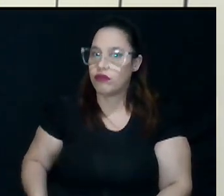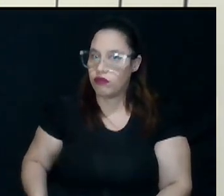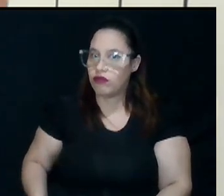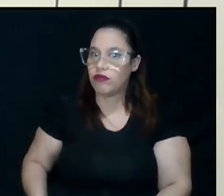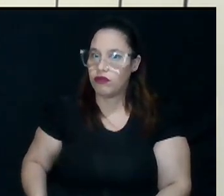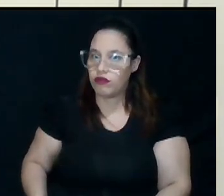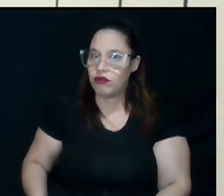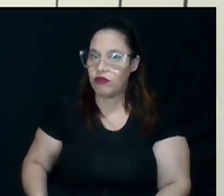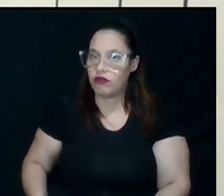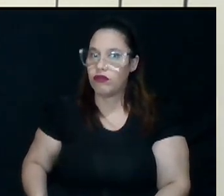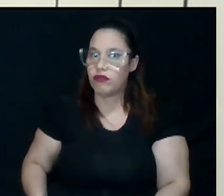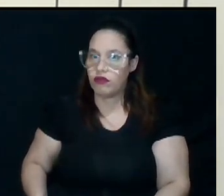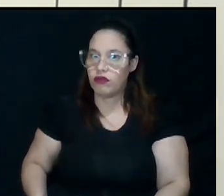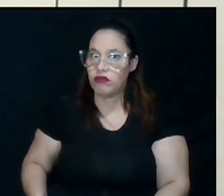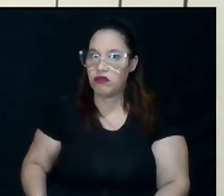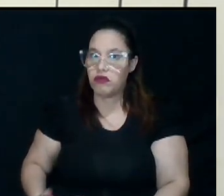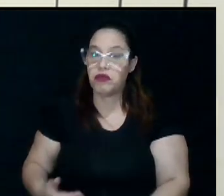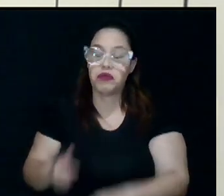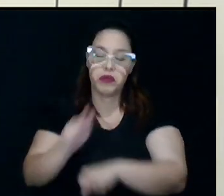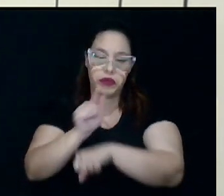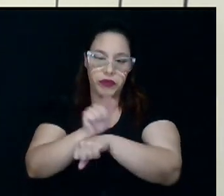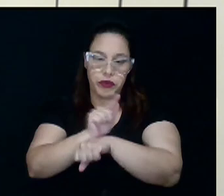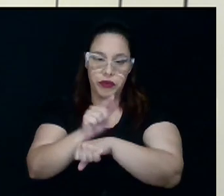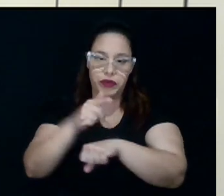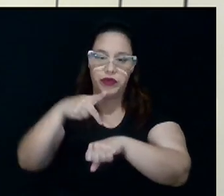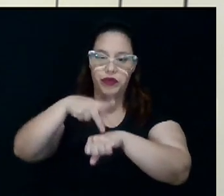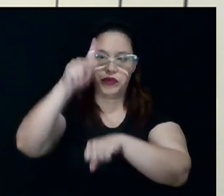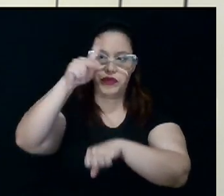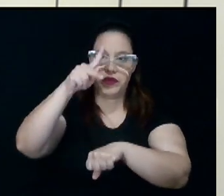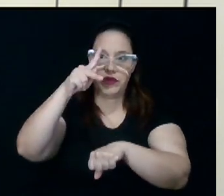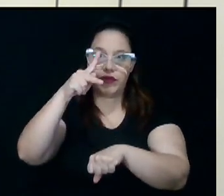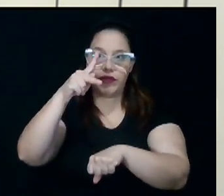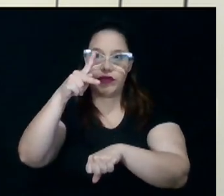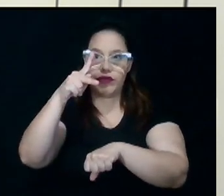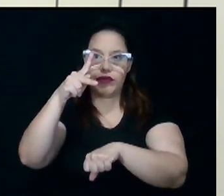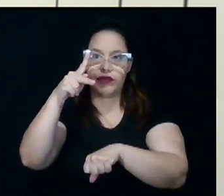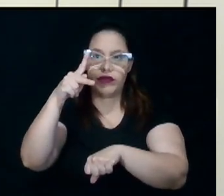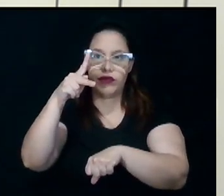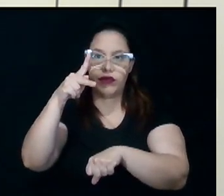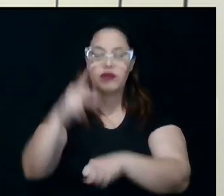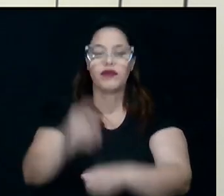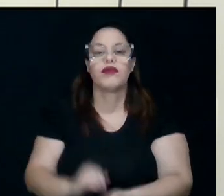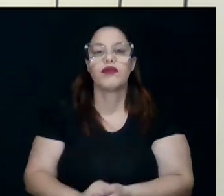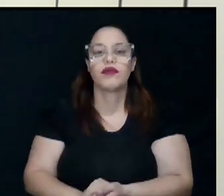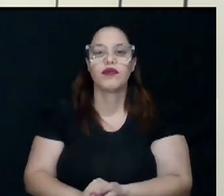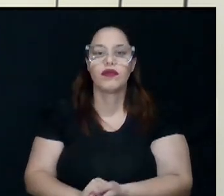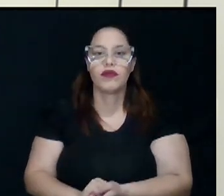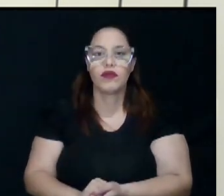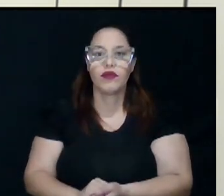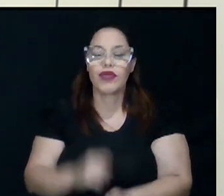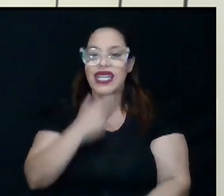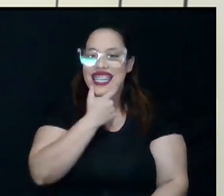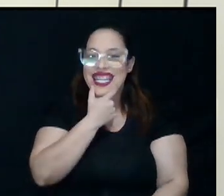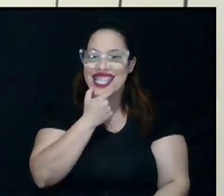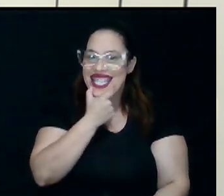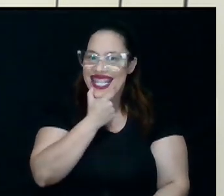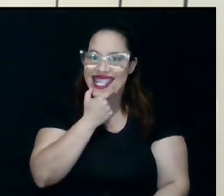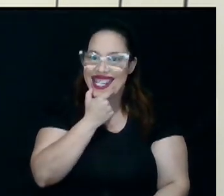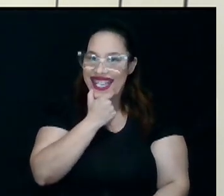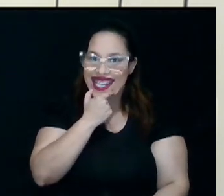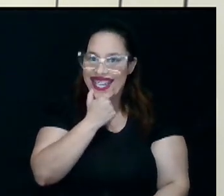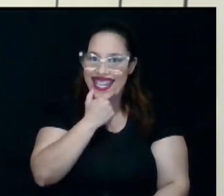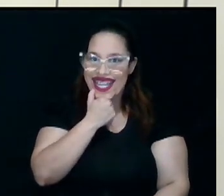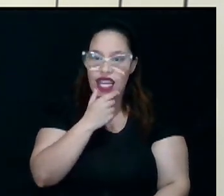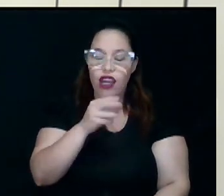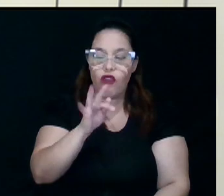estudantes de graduação ou pós-graduação. No caso das disciplinas de inglês e filosofia e sociologia,